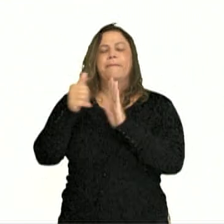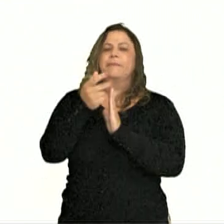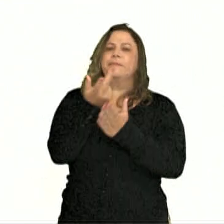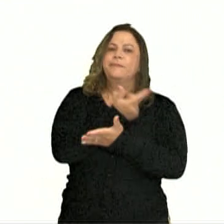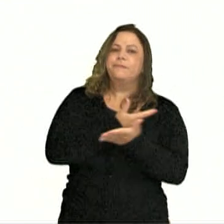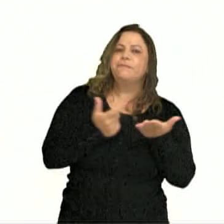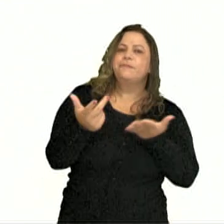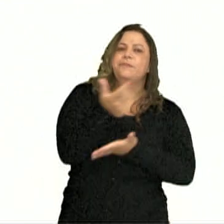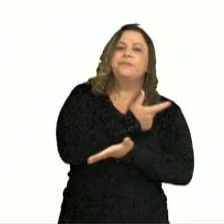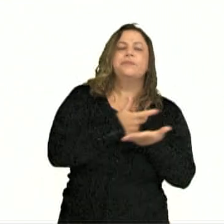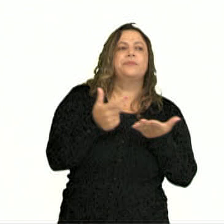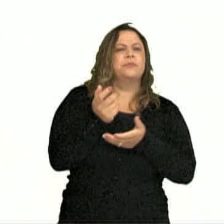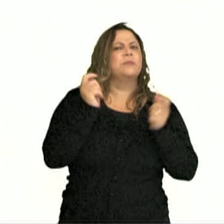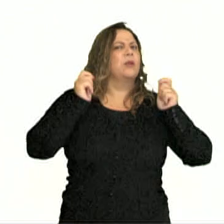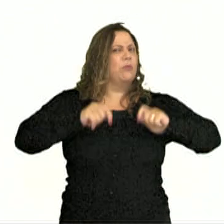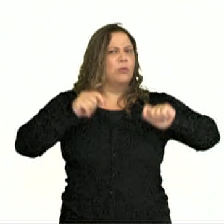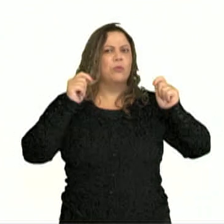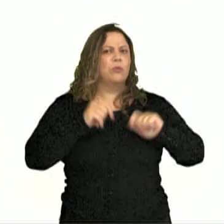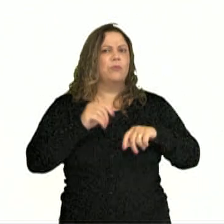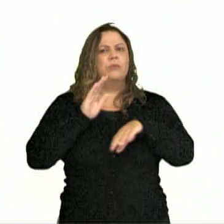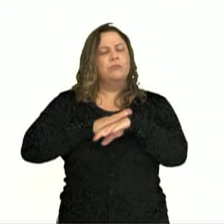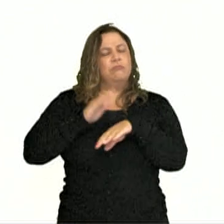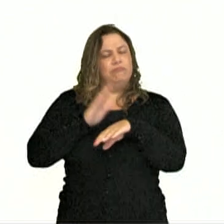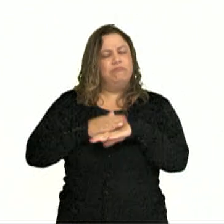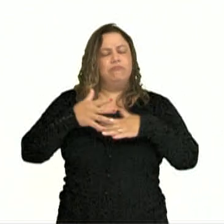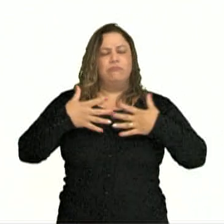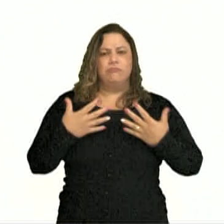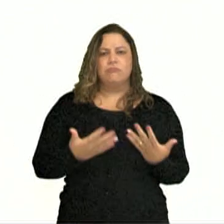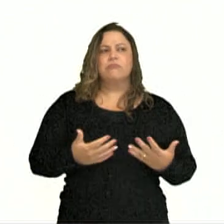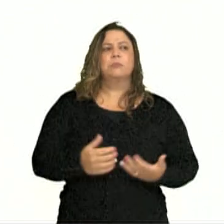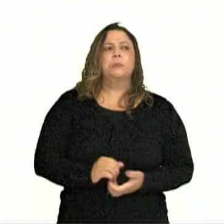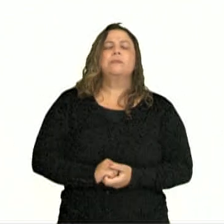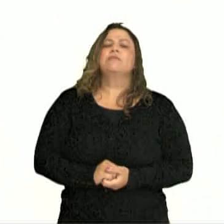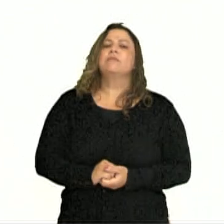ó, provavelmente feitos, né? Claro, com